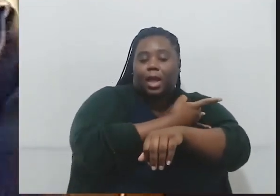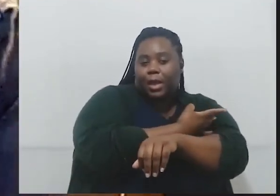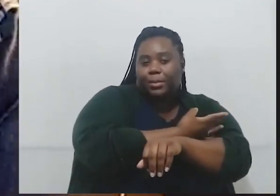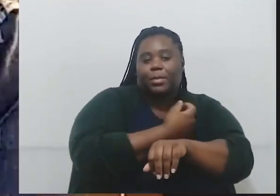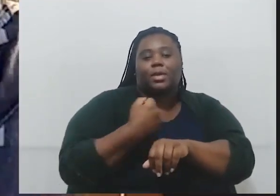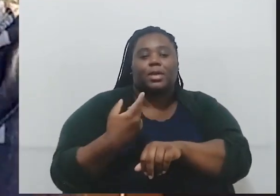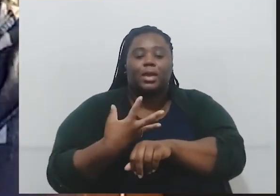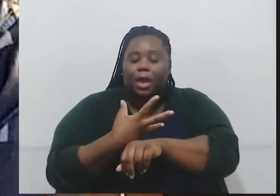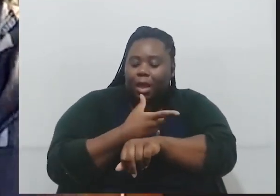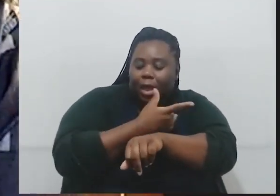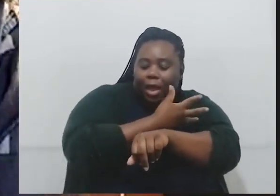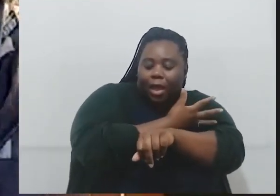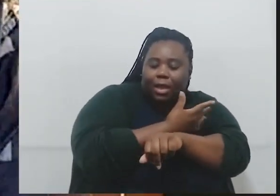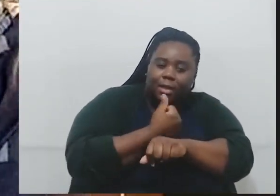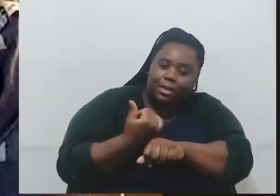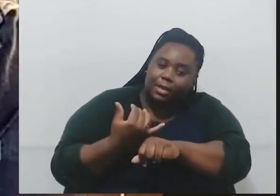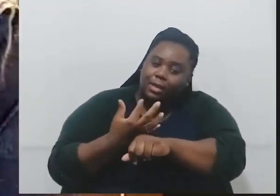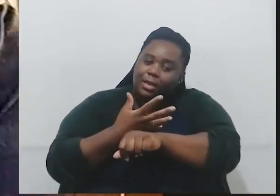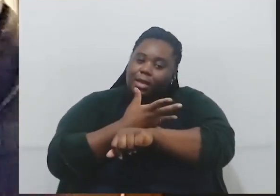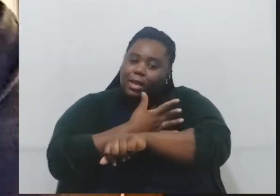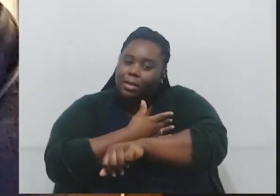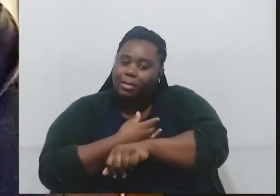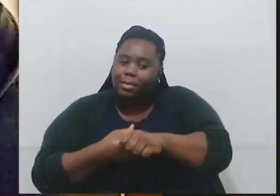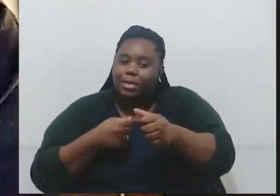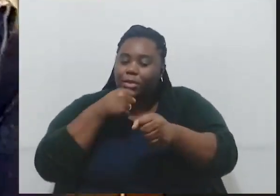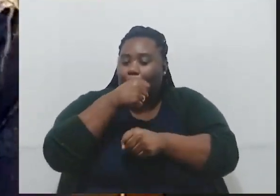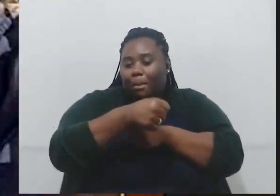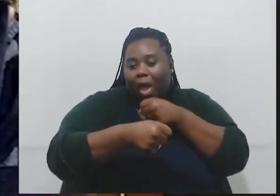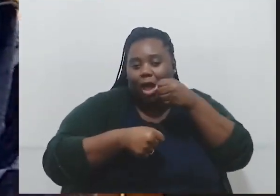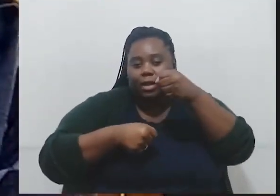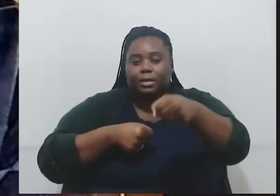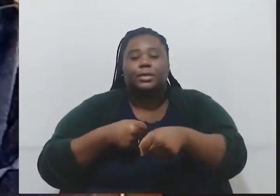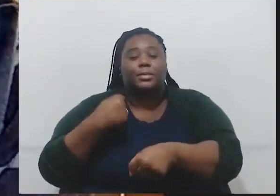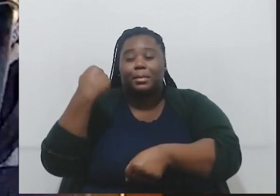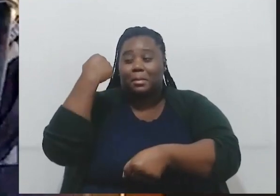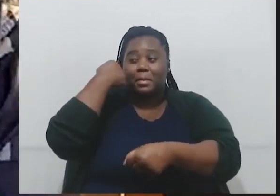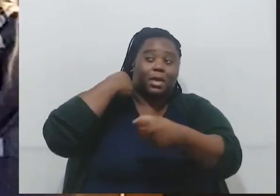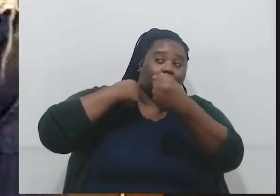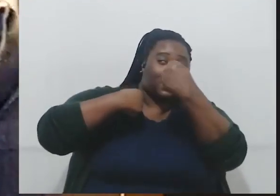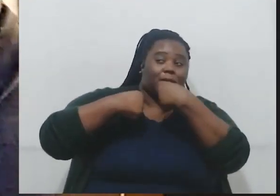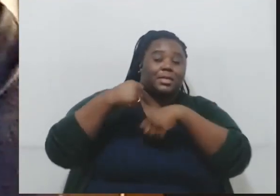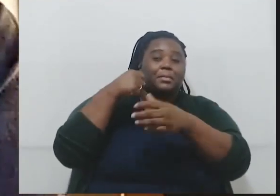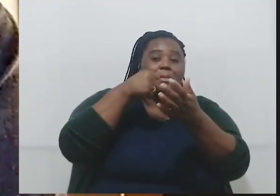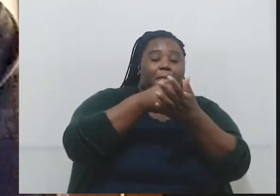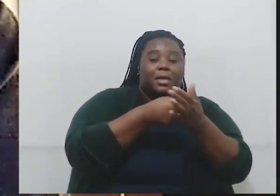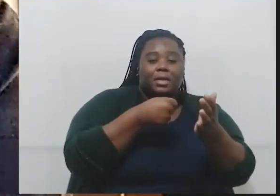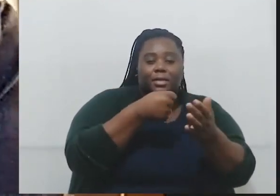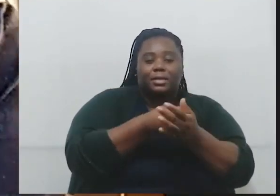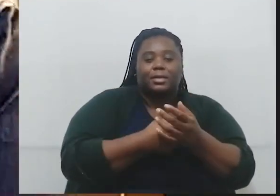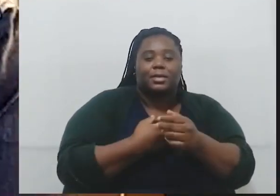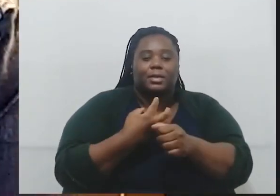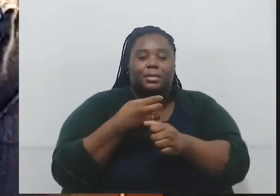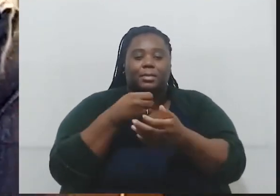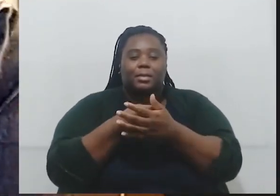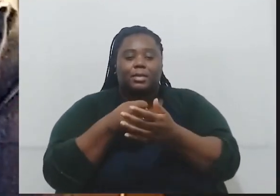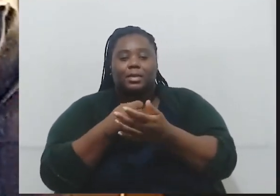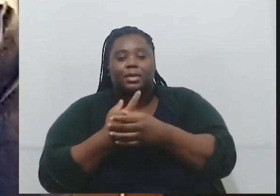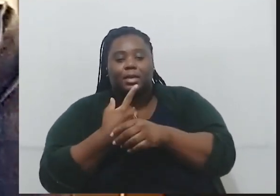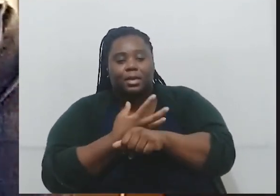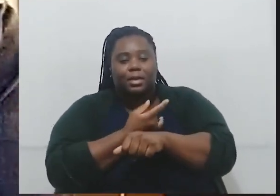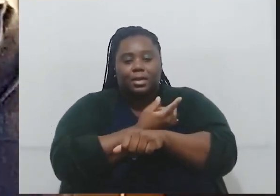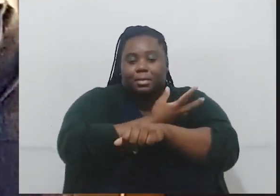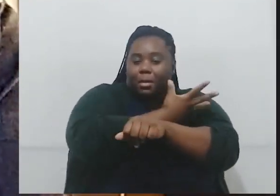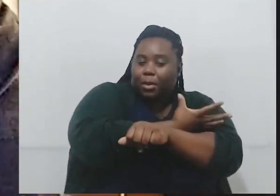arrepio, arrepio de pancada, pancada, pancada, pancada